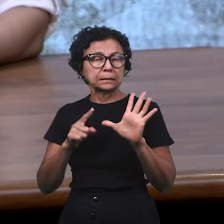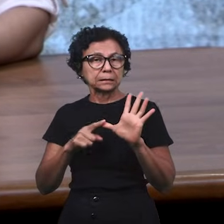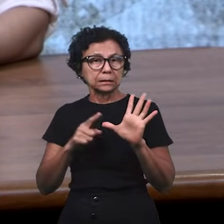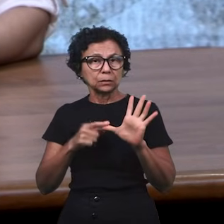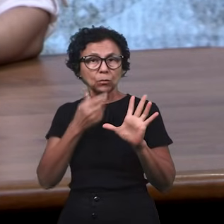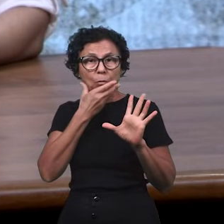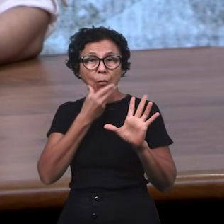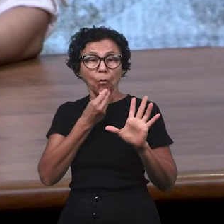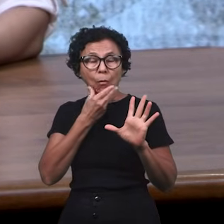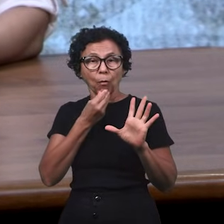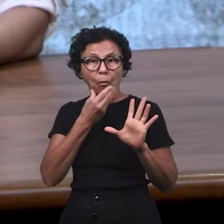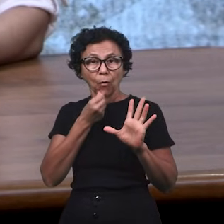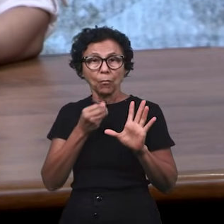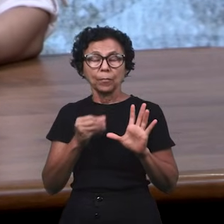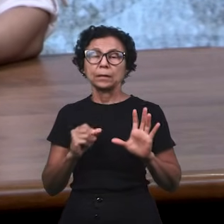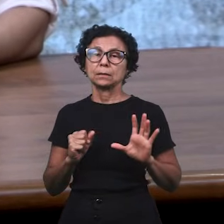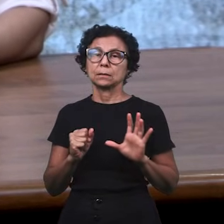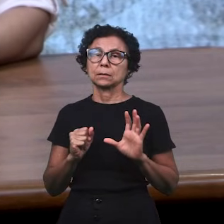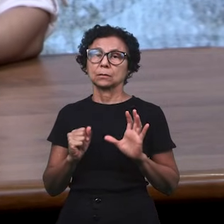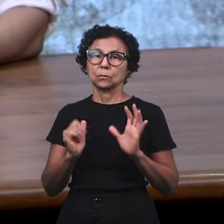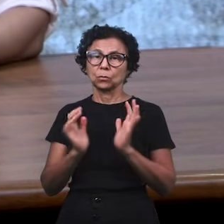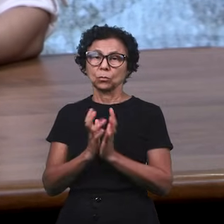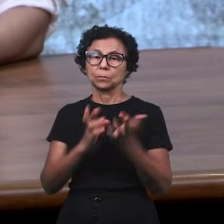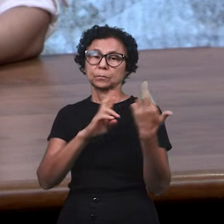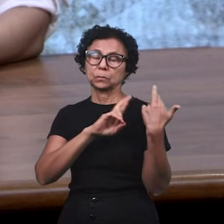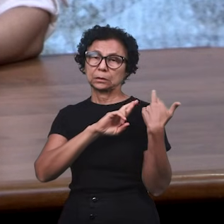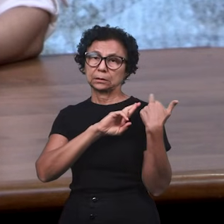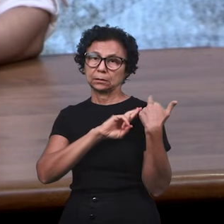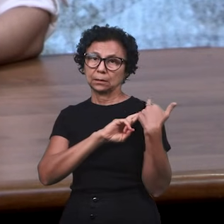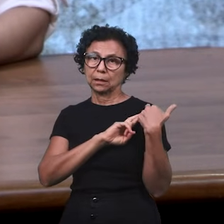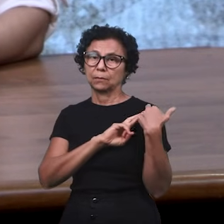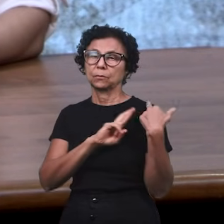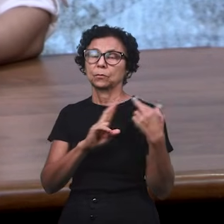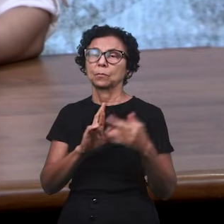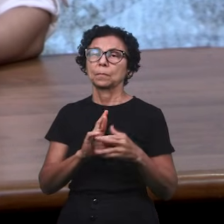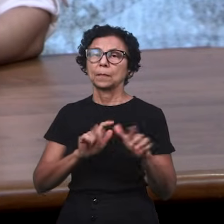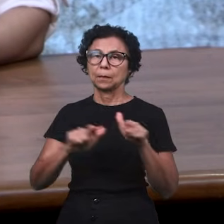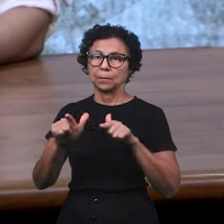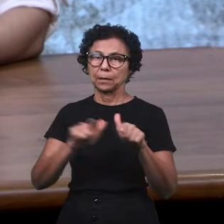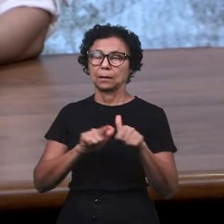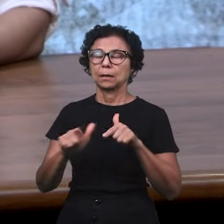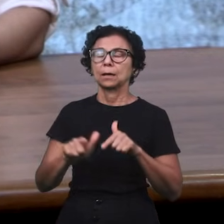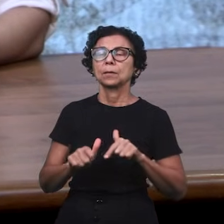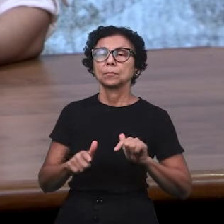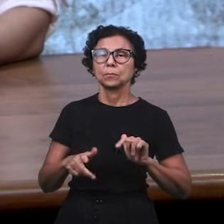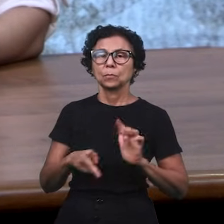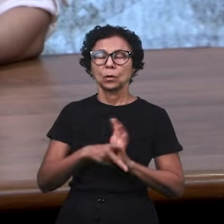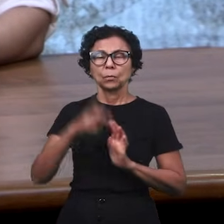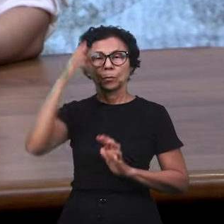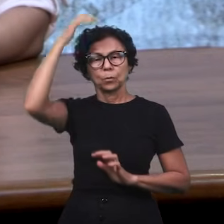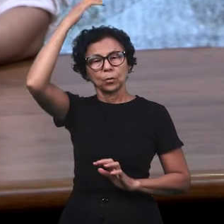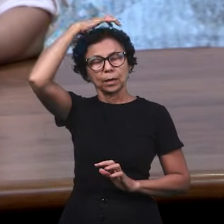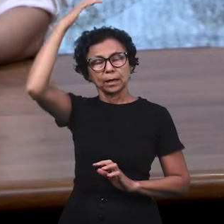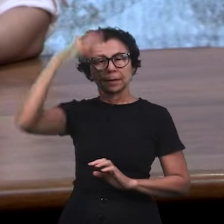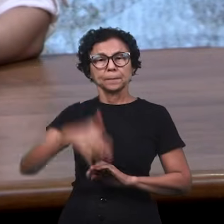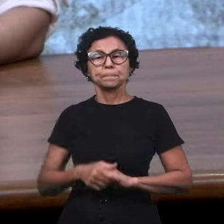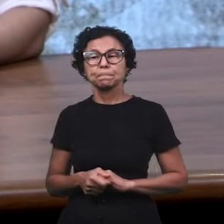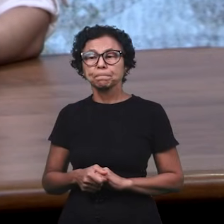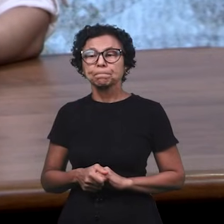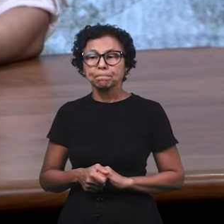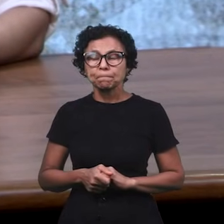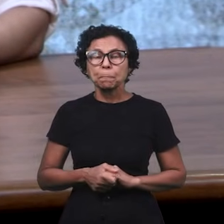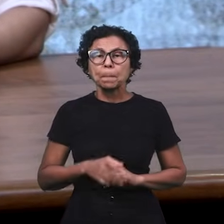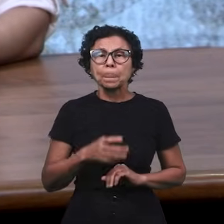Asaías, ministro do rei, dizendo: ide, consultai ao Senhor por mim